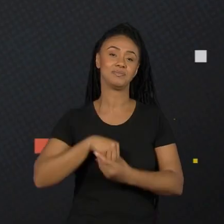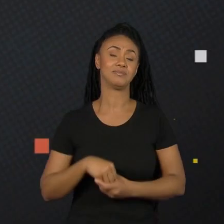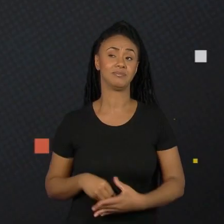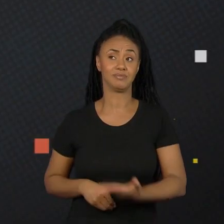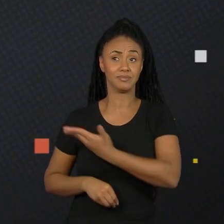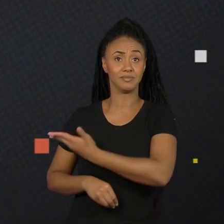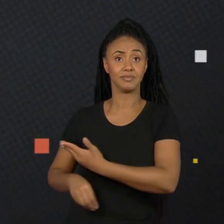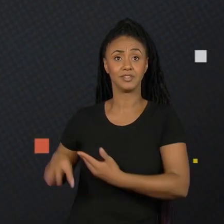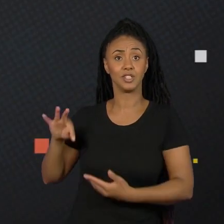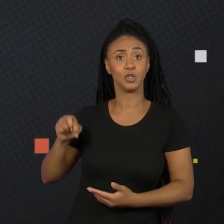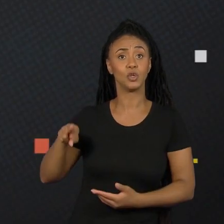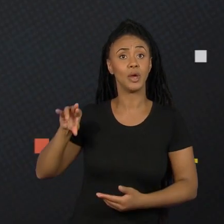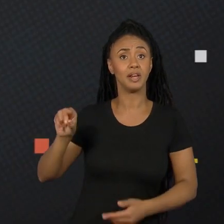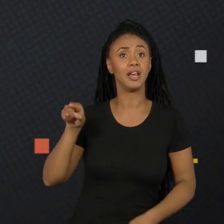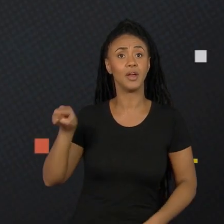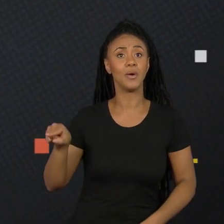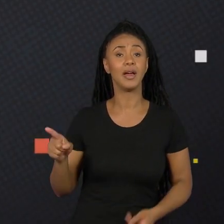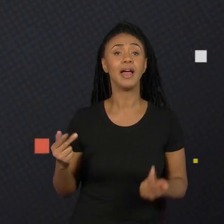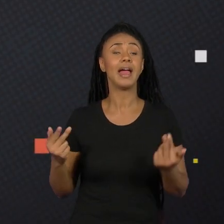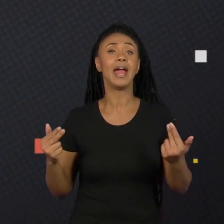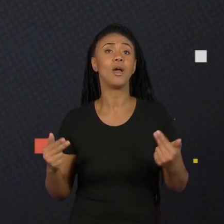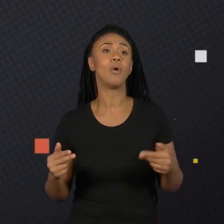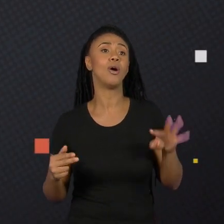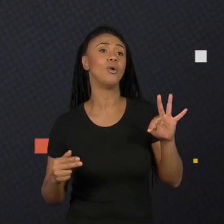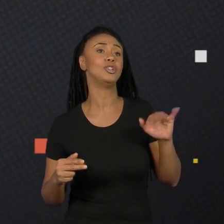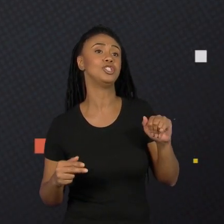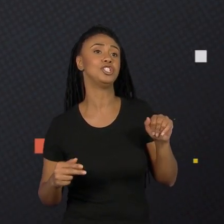Petkov é o nosso Timothy Leary.